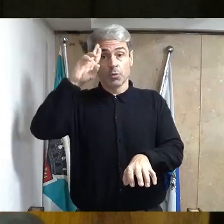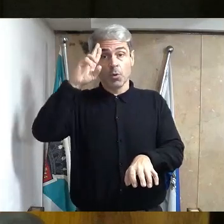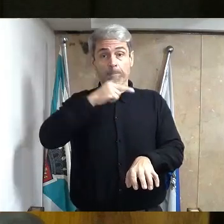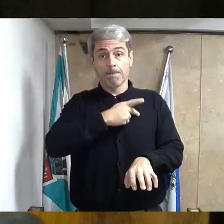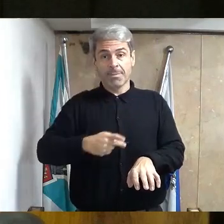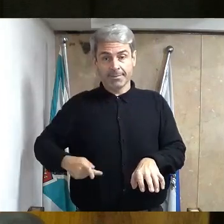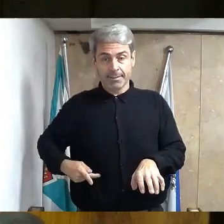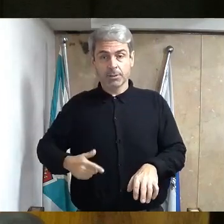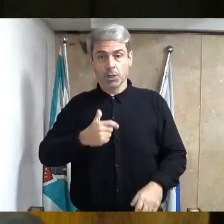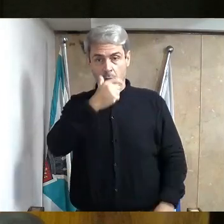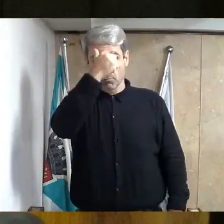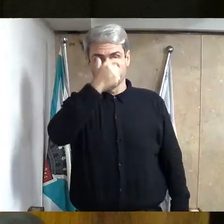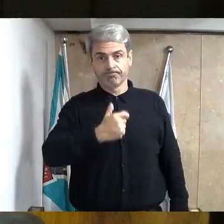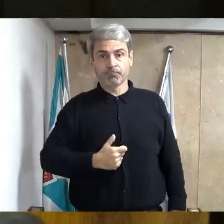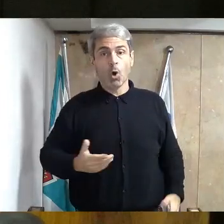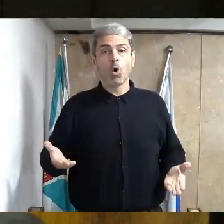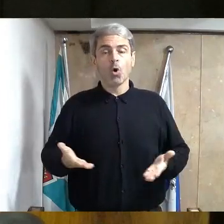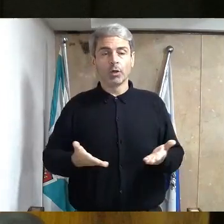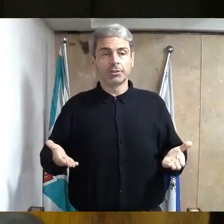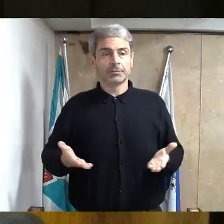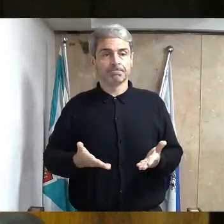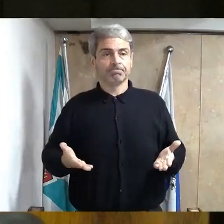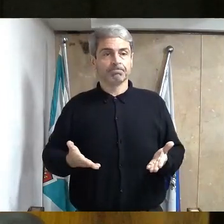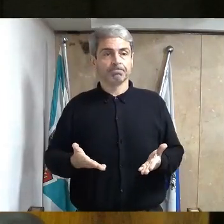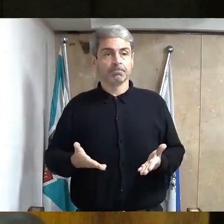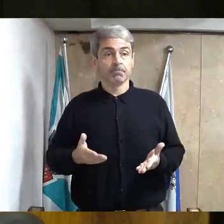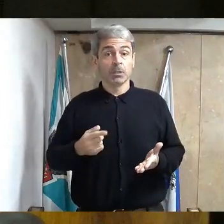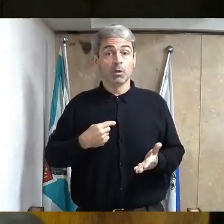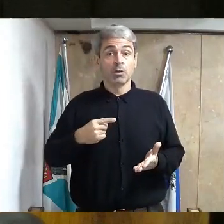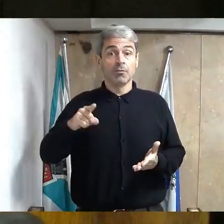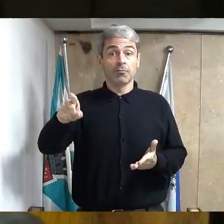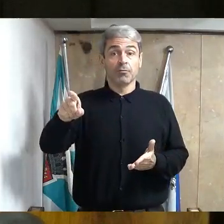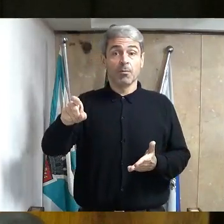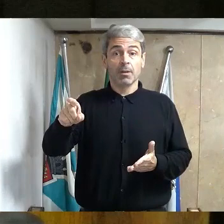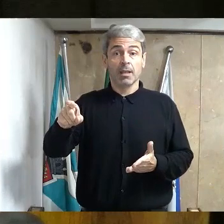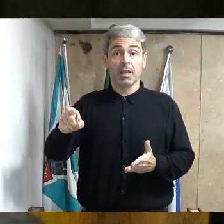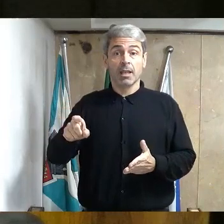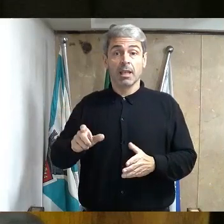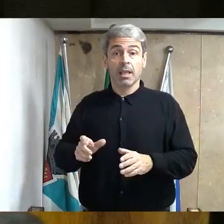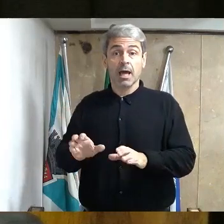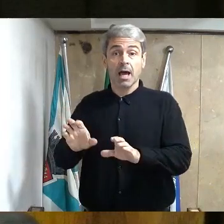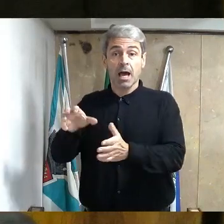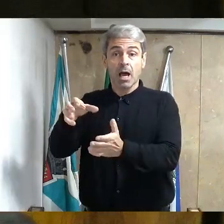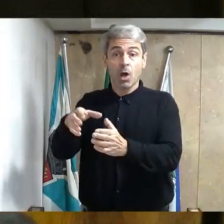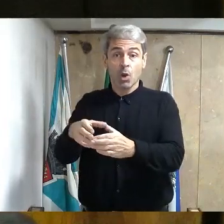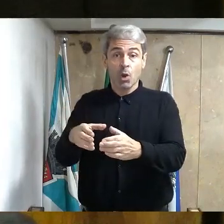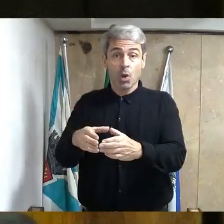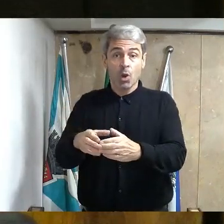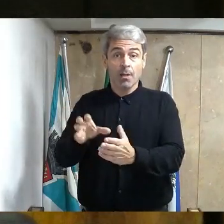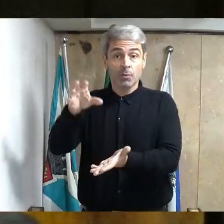hoje, nós fomos até a sede do Detran lá no centro do Rio,